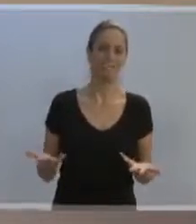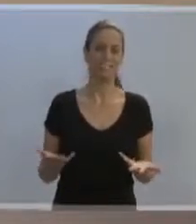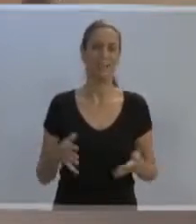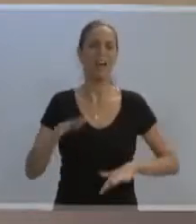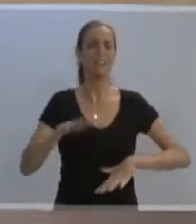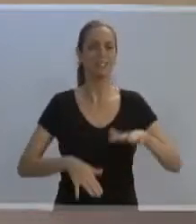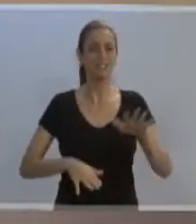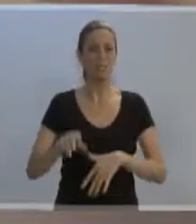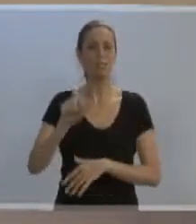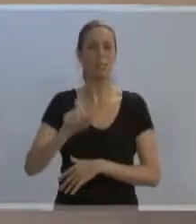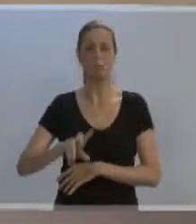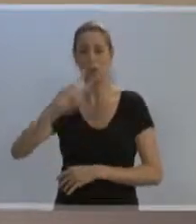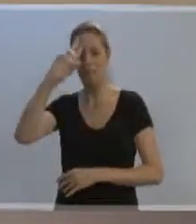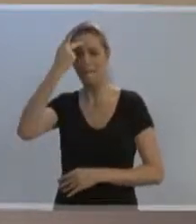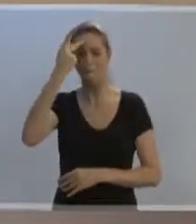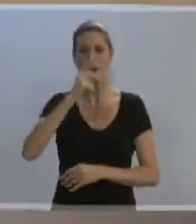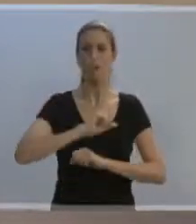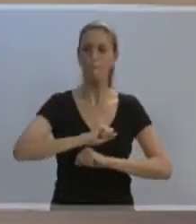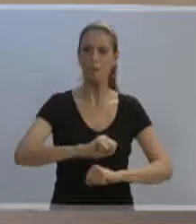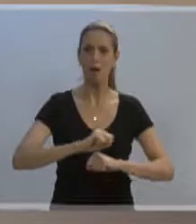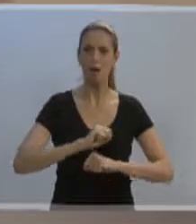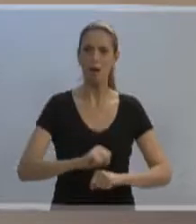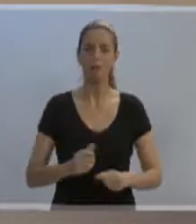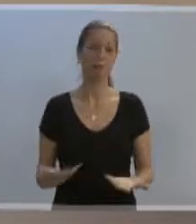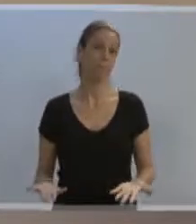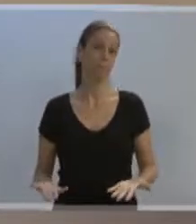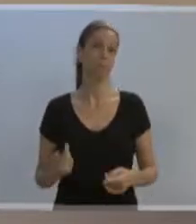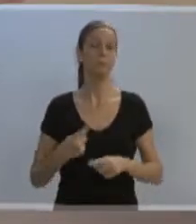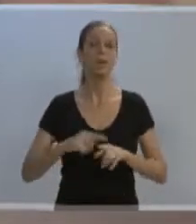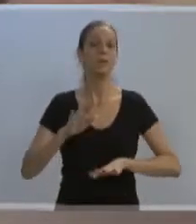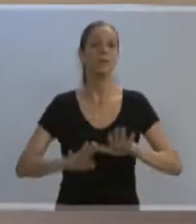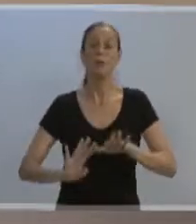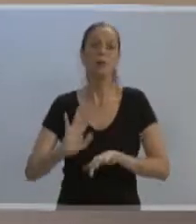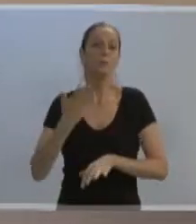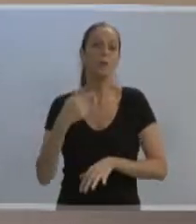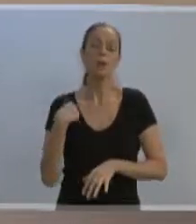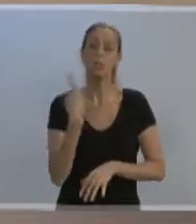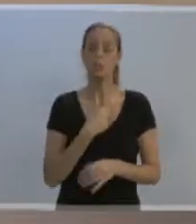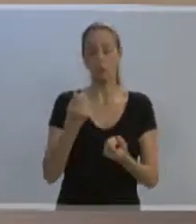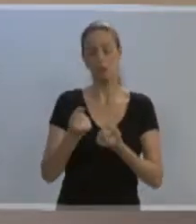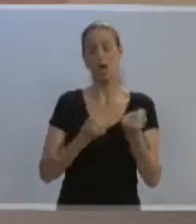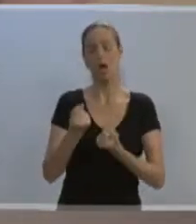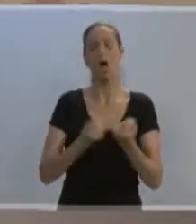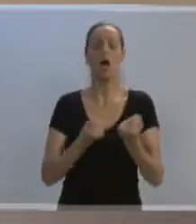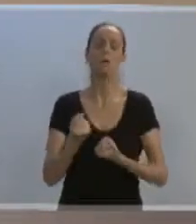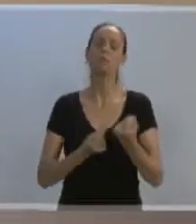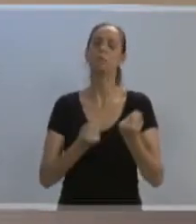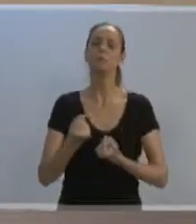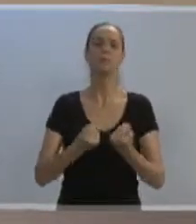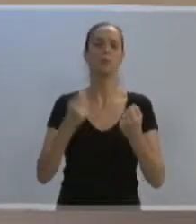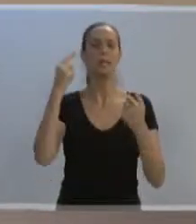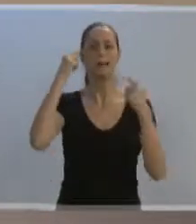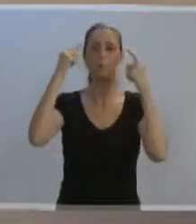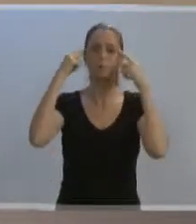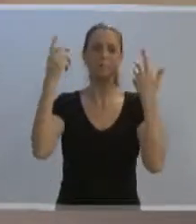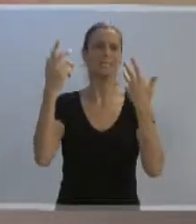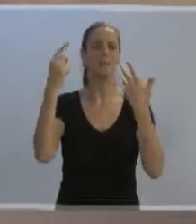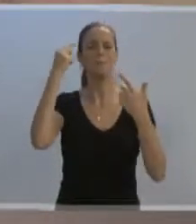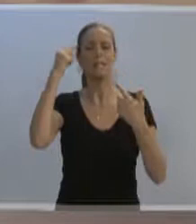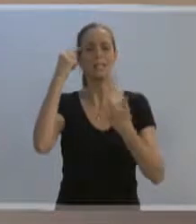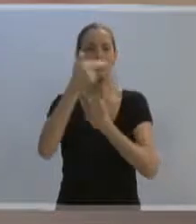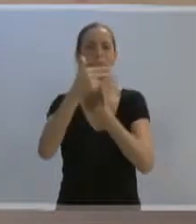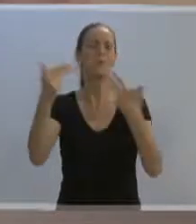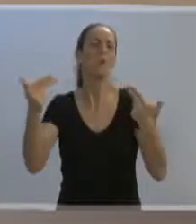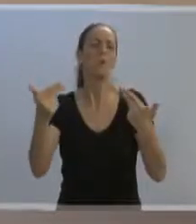bem como vossa excelência falou às vezes por uma distração que pode acontecer a gente vive com a cabeça tão cheia e de repente pode acontecer no